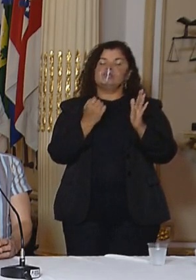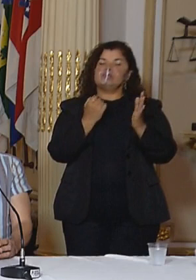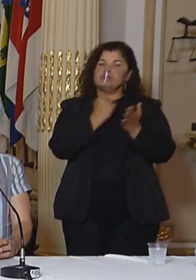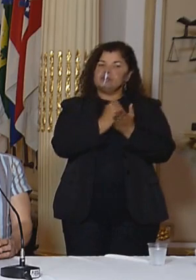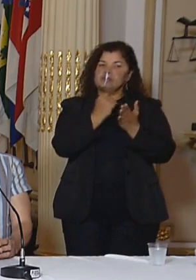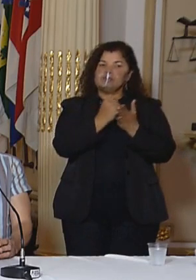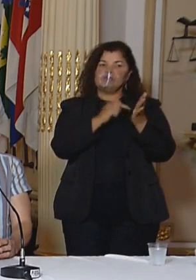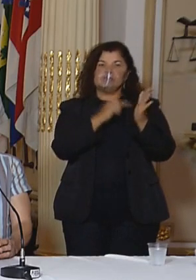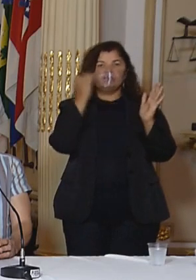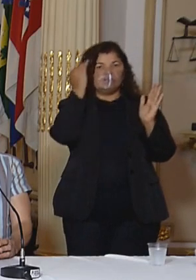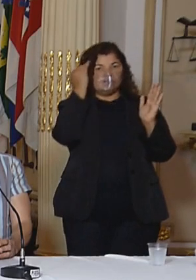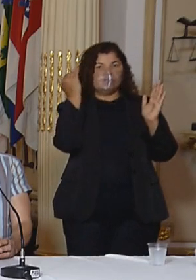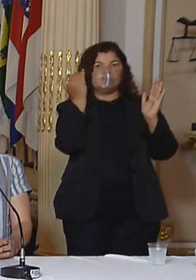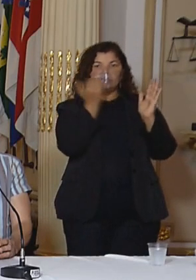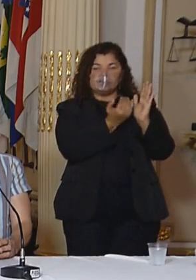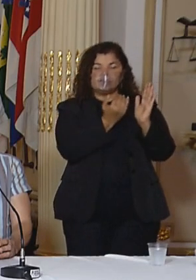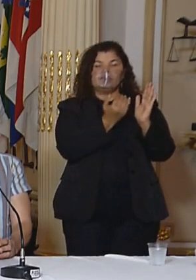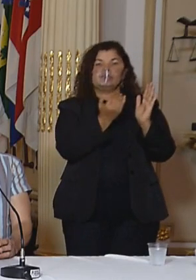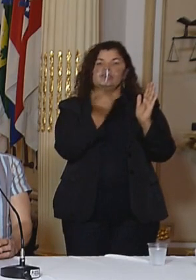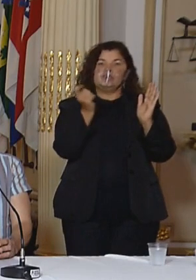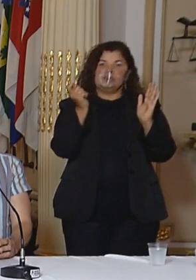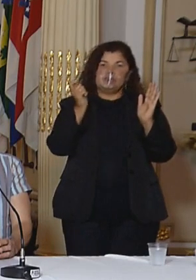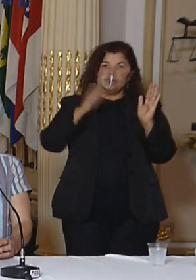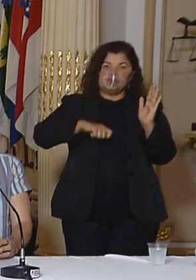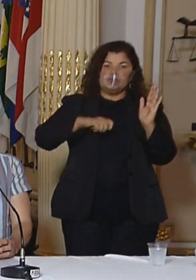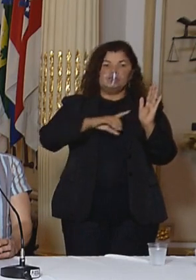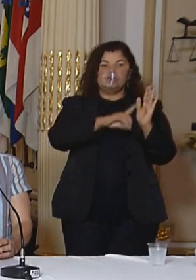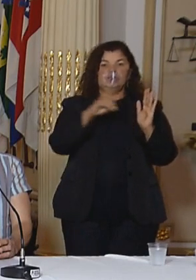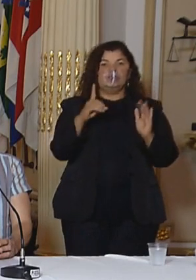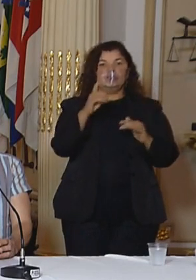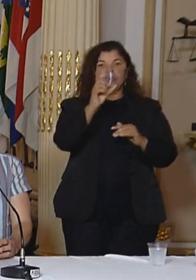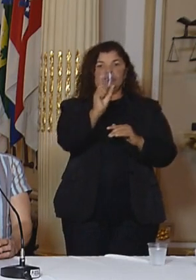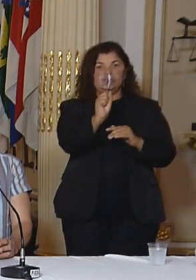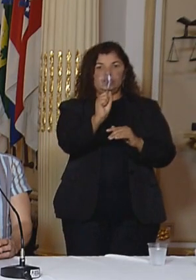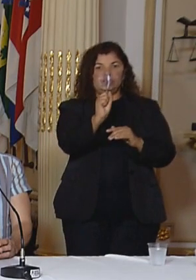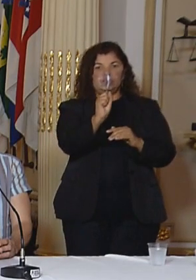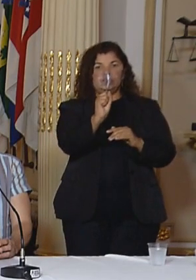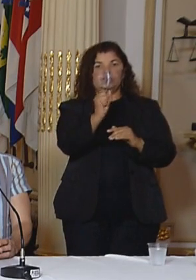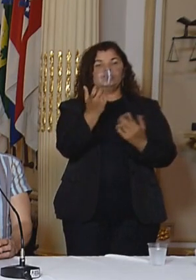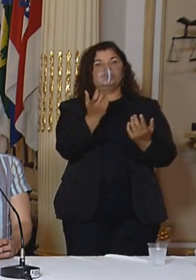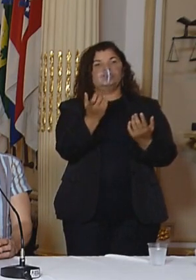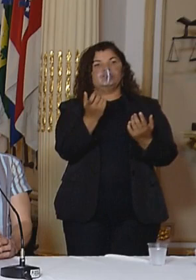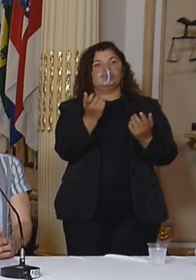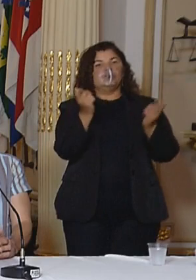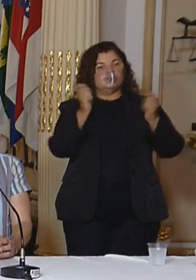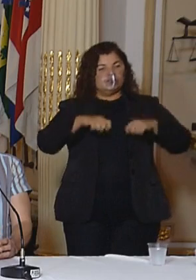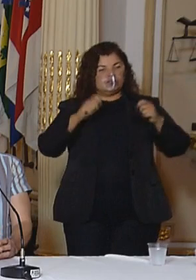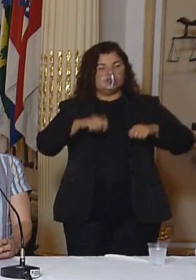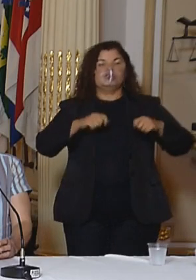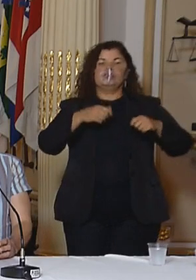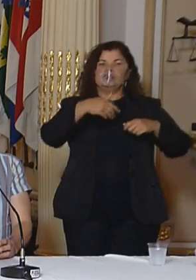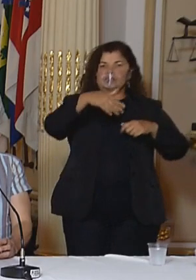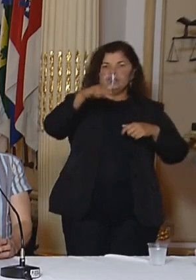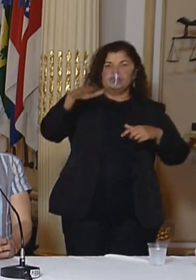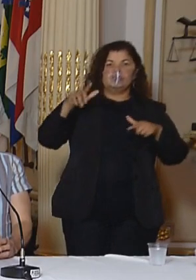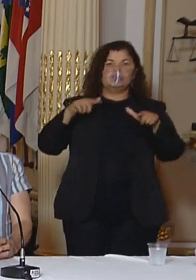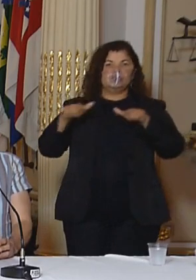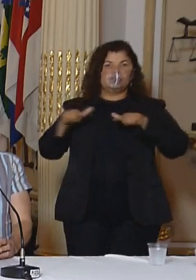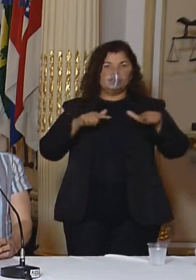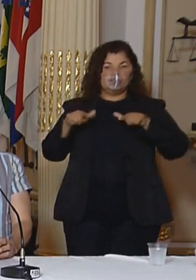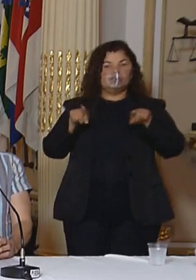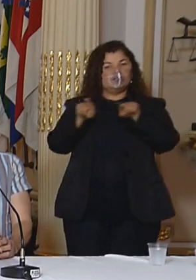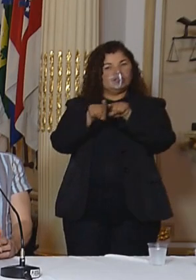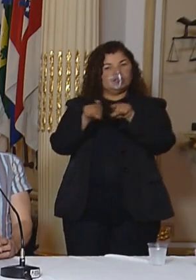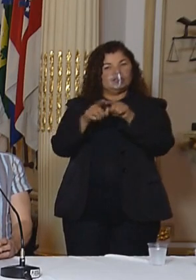quem passa a poder, a partir do dia 8, sair de casa, por exemplo, para ir trabalhar, como no caso da construção